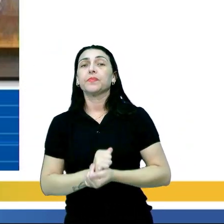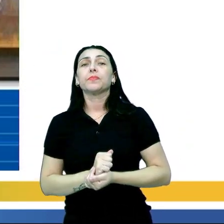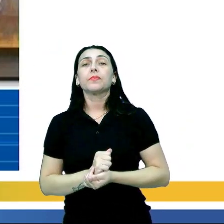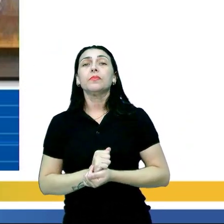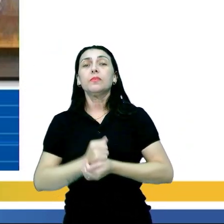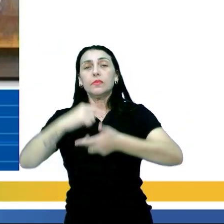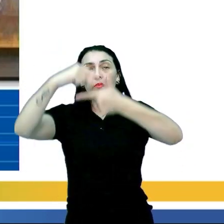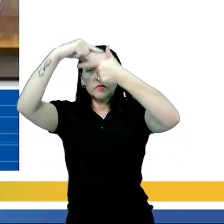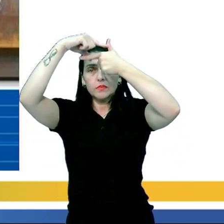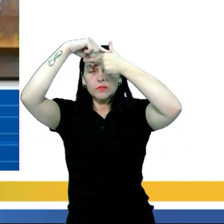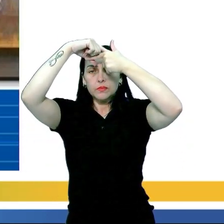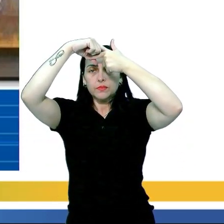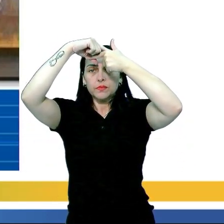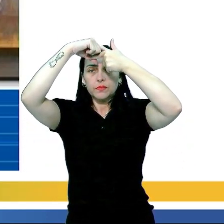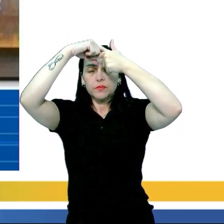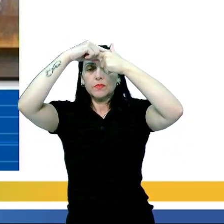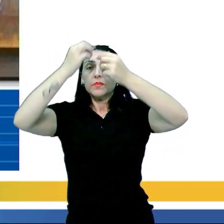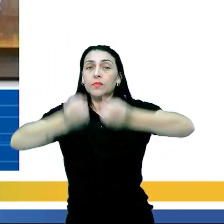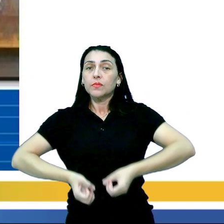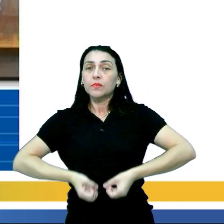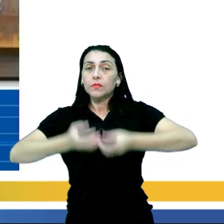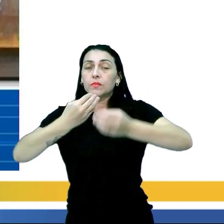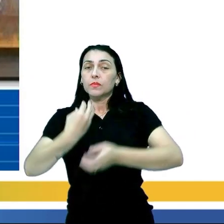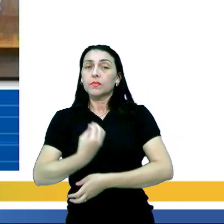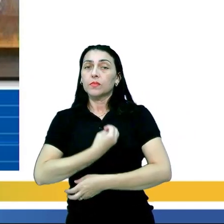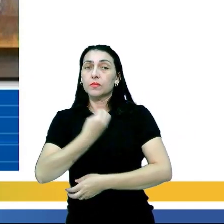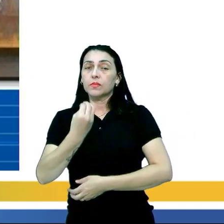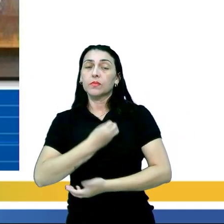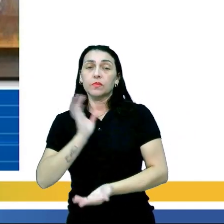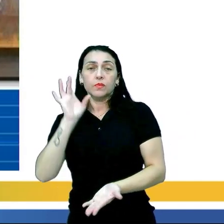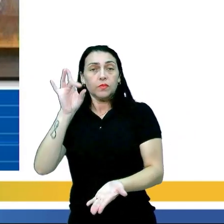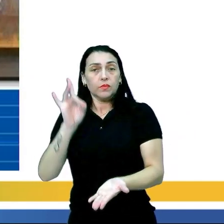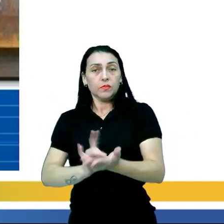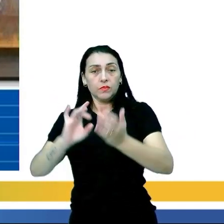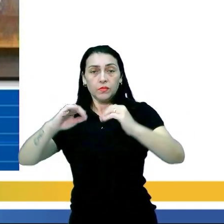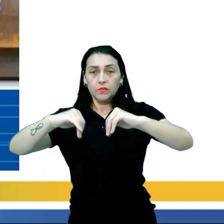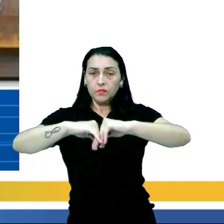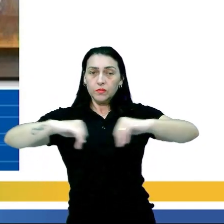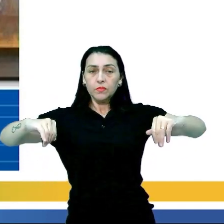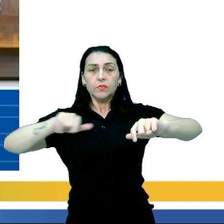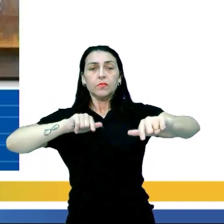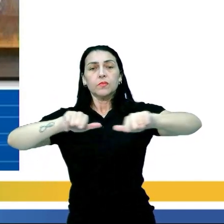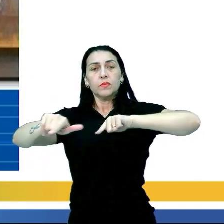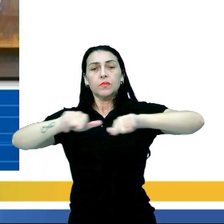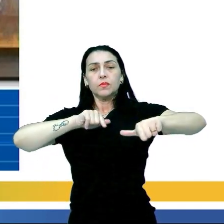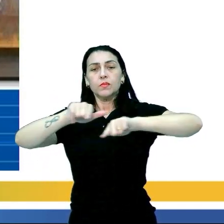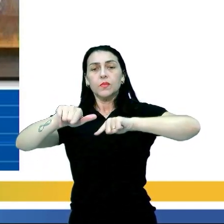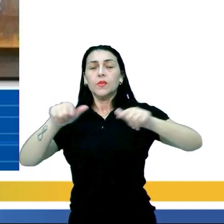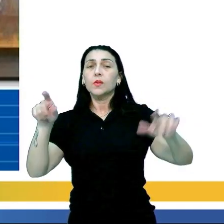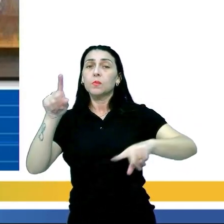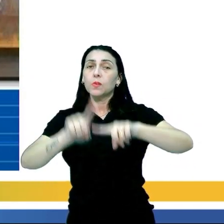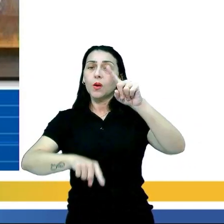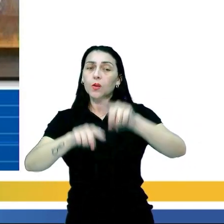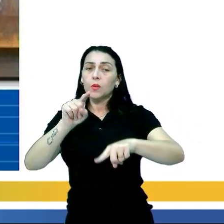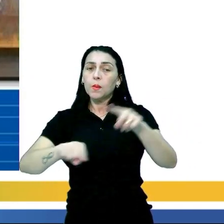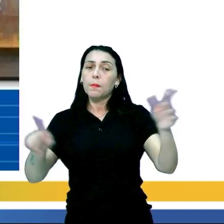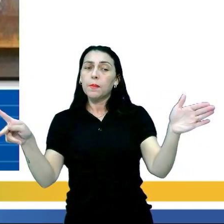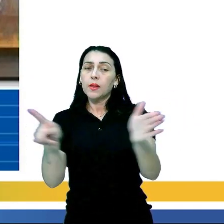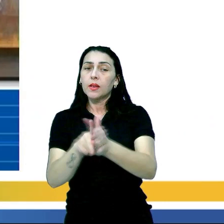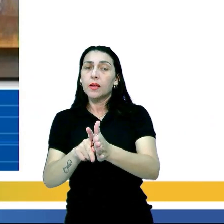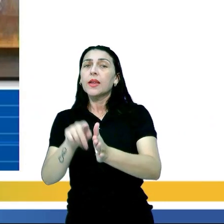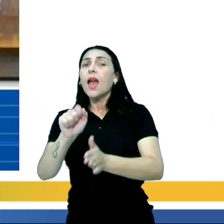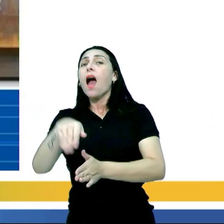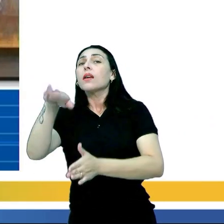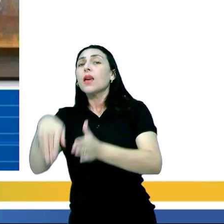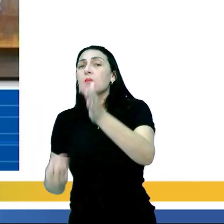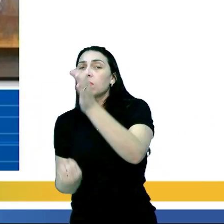A alienação manifesta-se na vida real, a partir da divisão do trabalho, quando o produto do trabalho deixa de